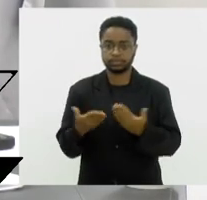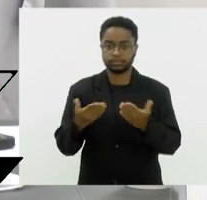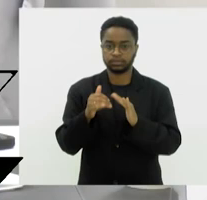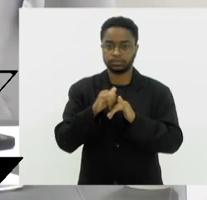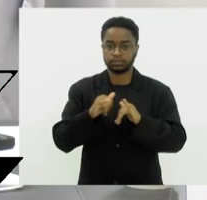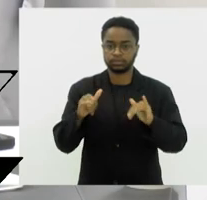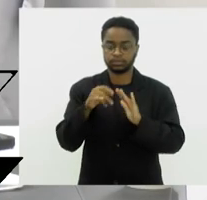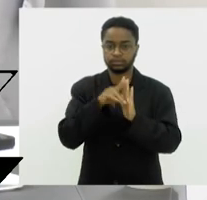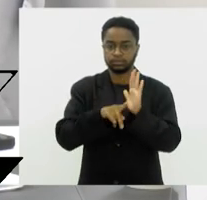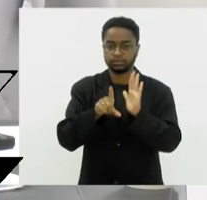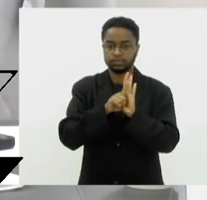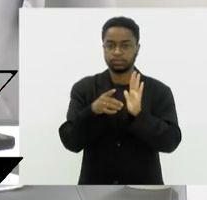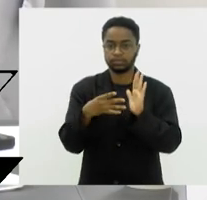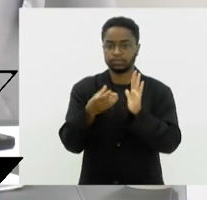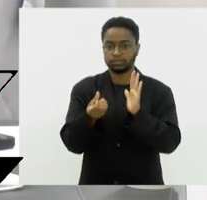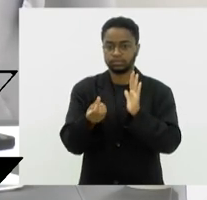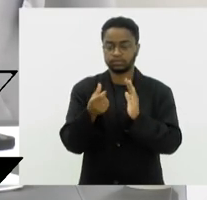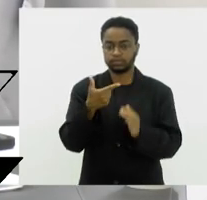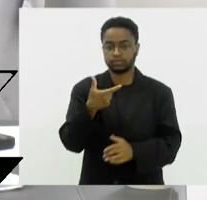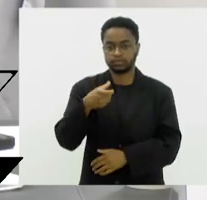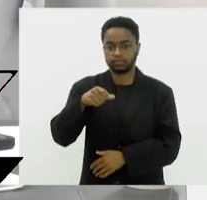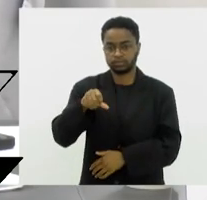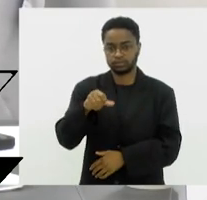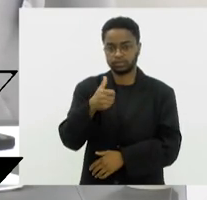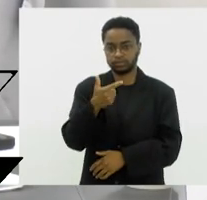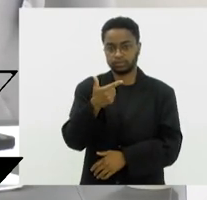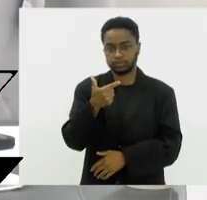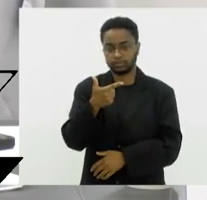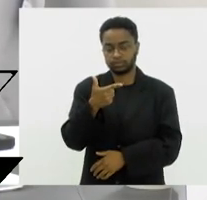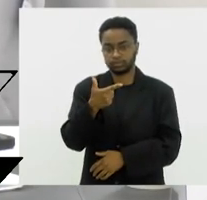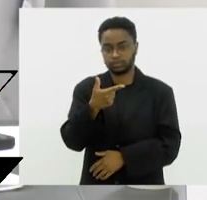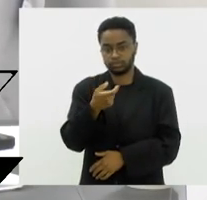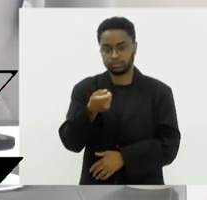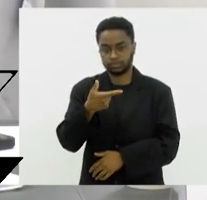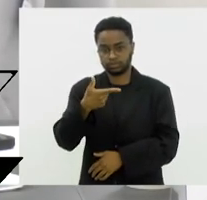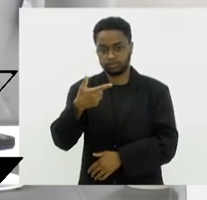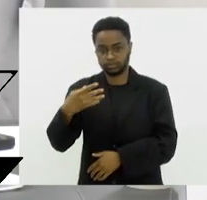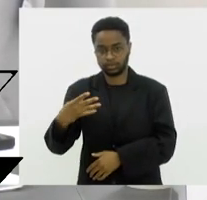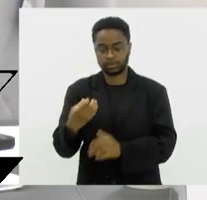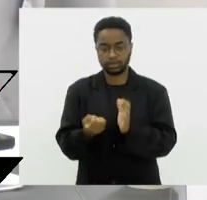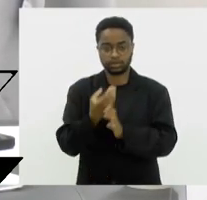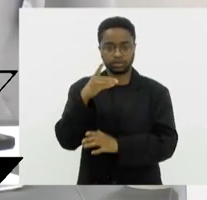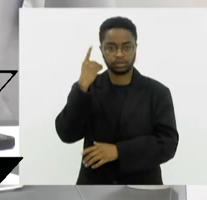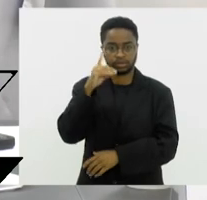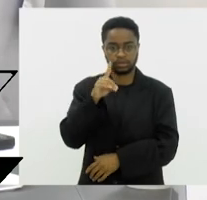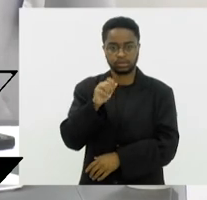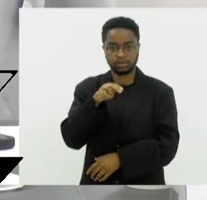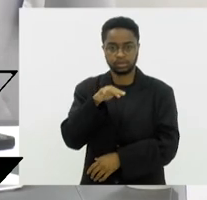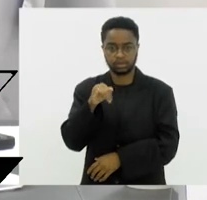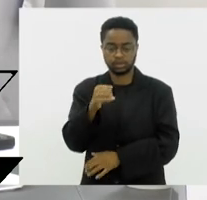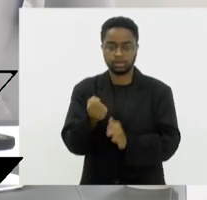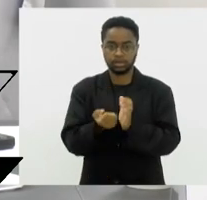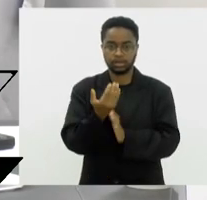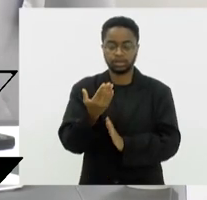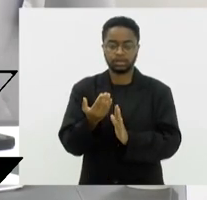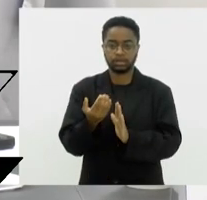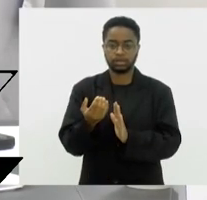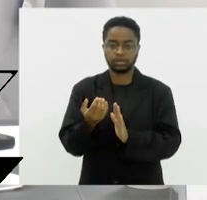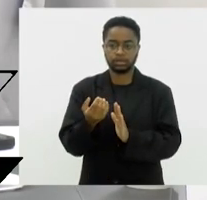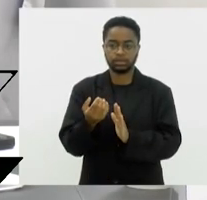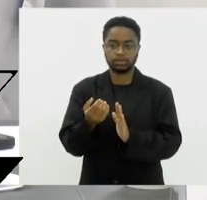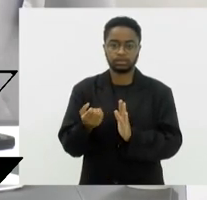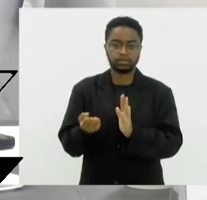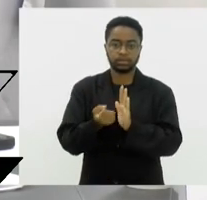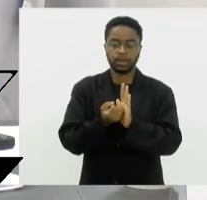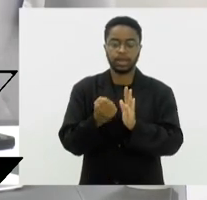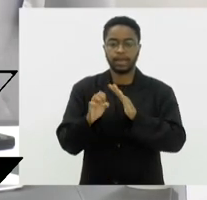Anuncio o projeto 46 da pauta, projeto de lei 2912 de 24, de autoria da deputada Dani Monteiro, que cria o selo Empresa